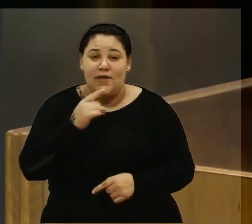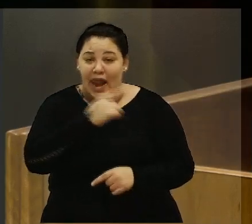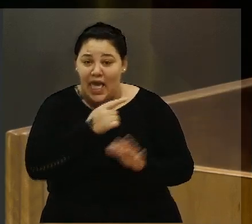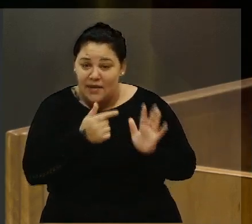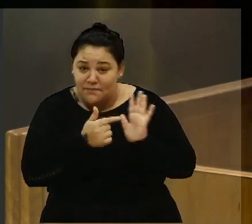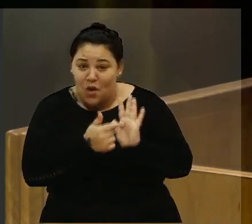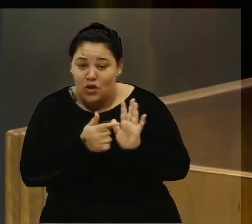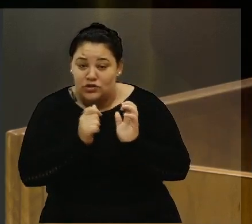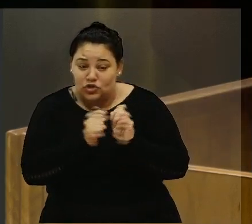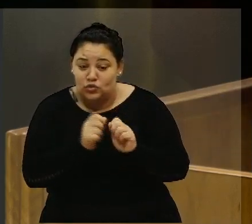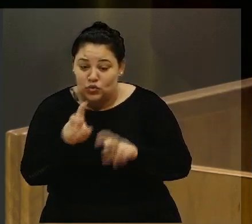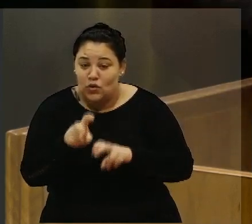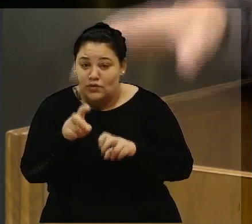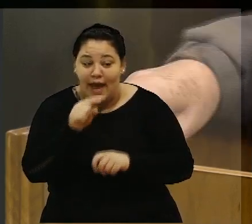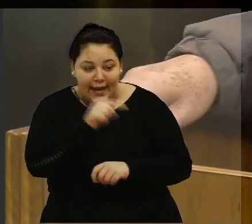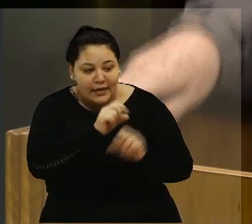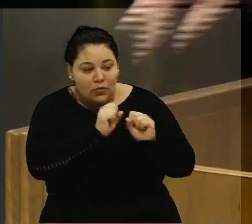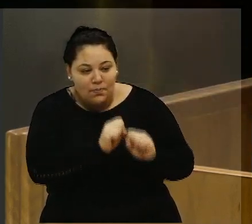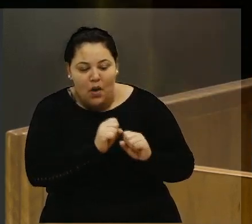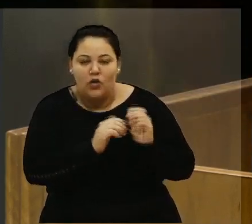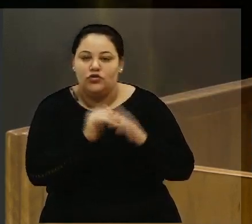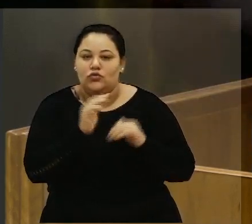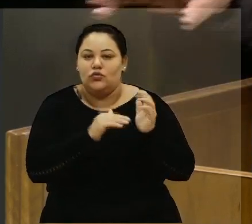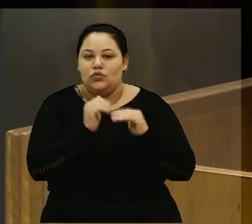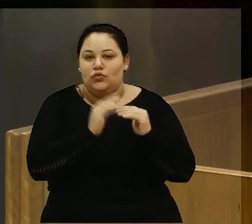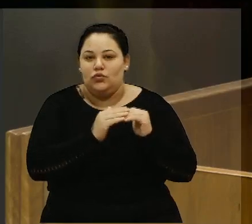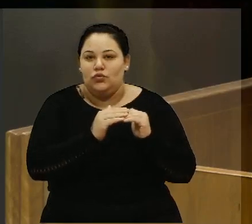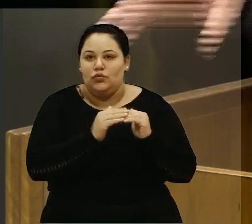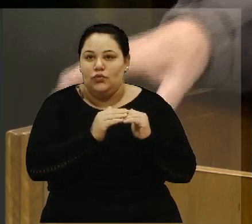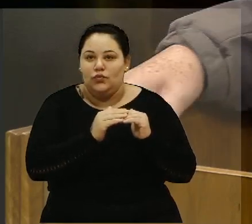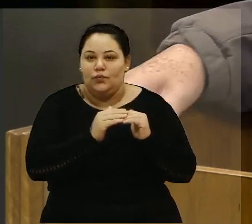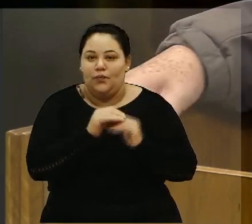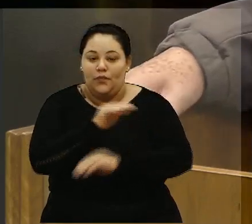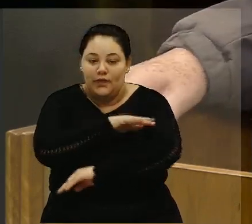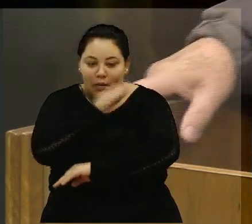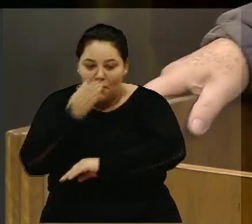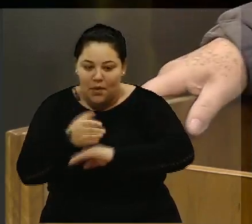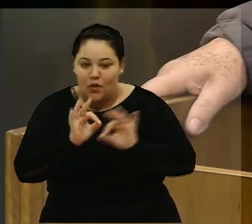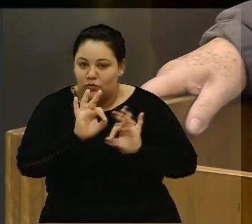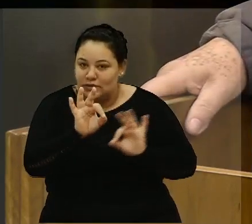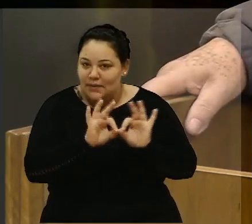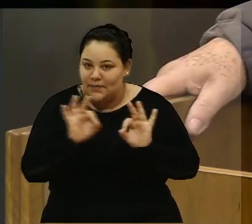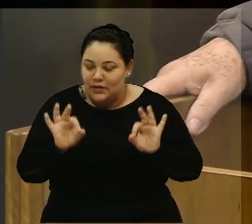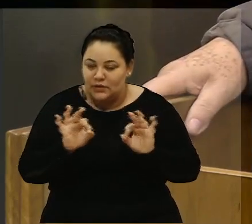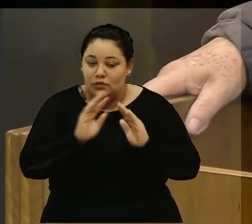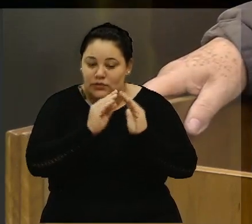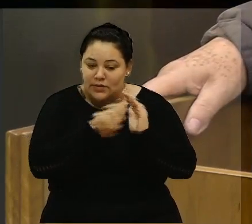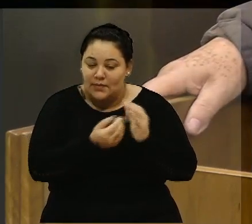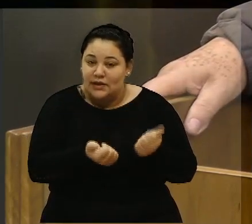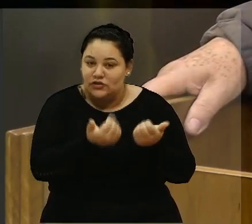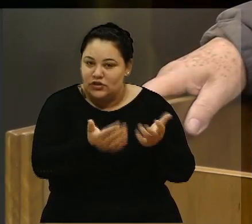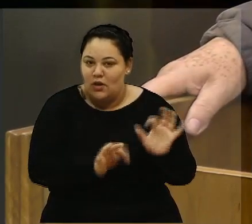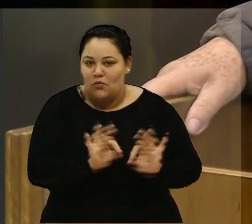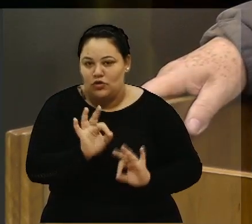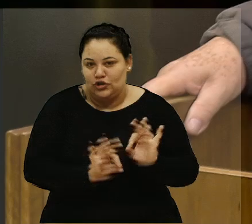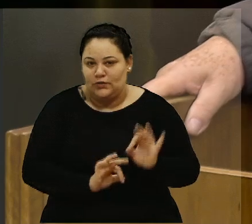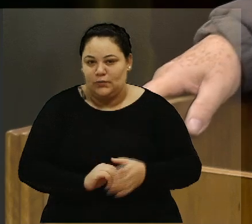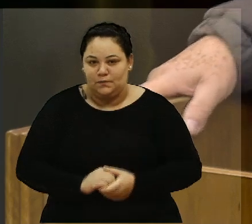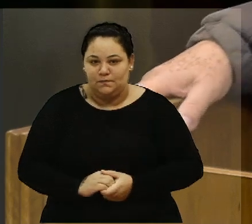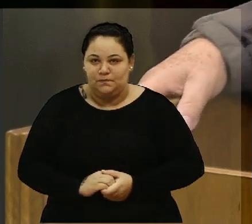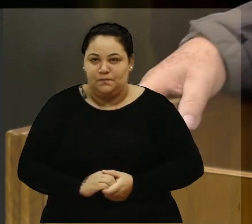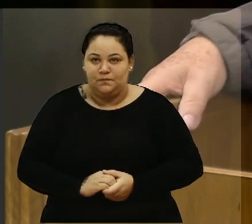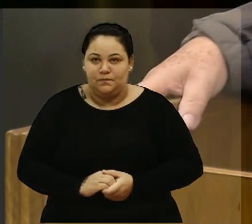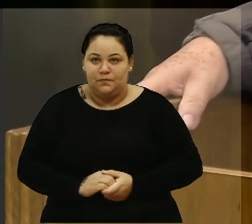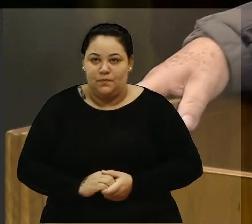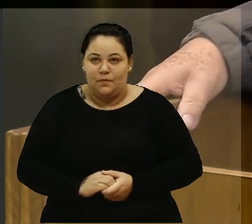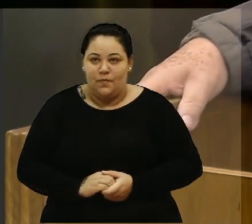com o agricultor, aqui tu pode construir um galpão de tal tamanho, não sei o que lá, e o SAMAI vai te dar o projeto. Vai te